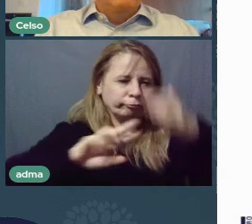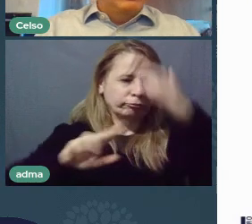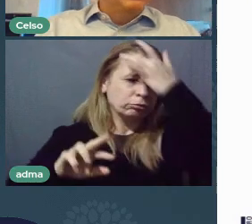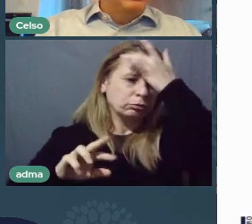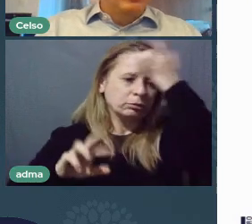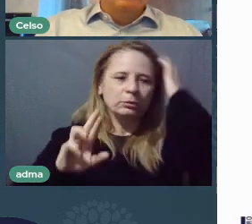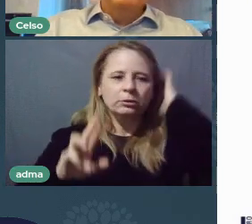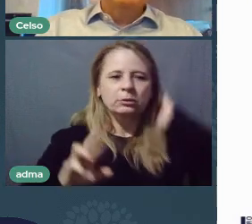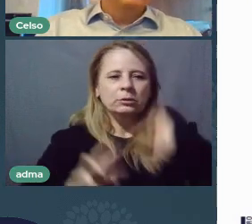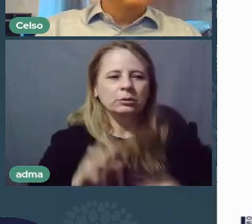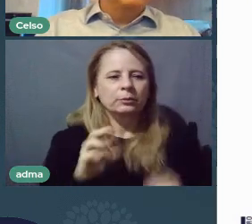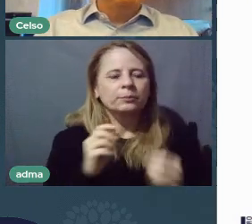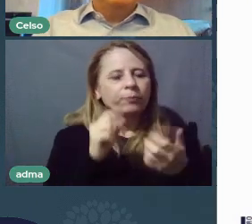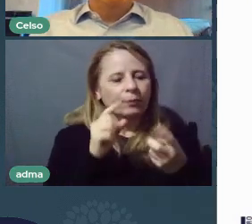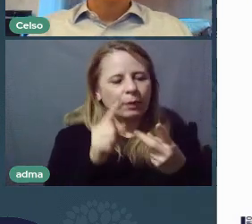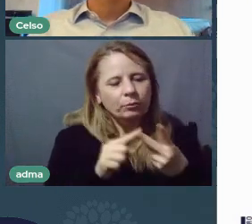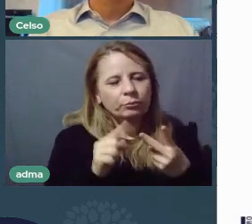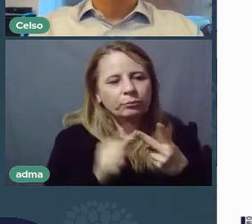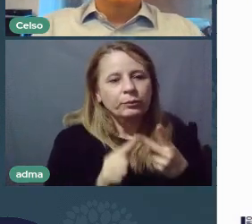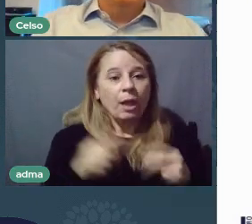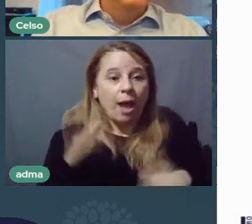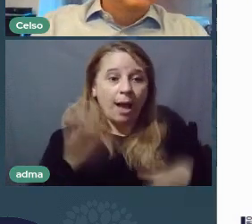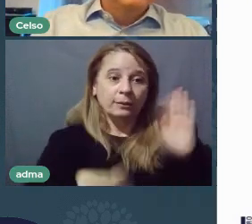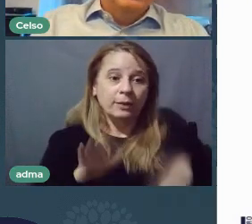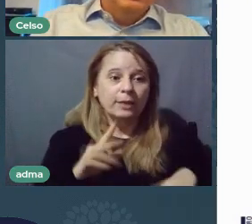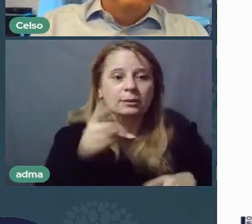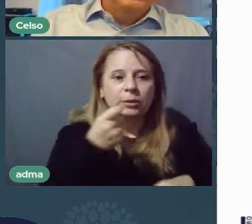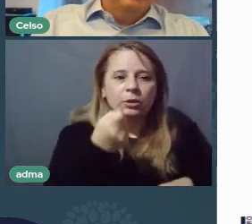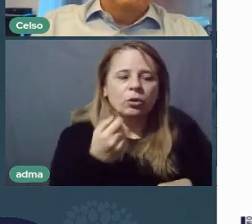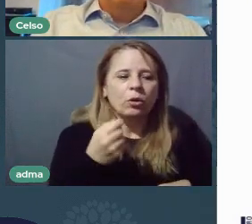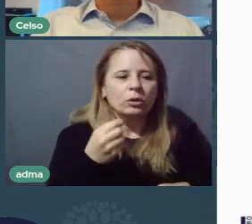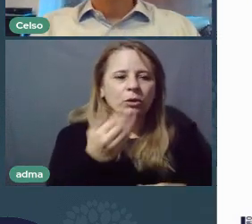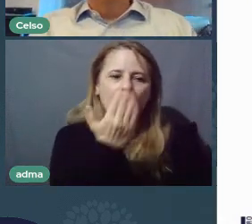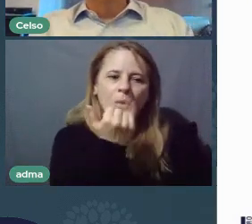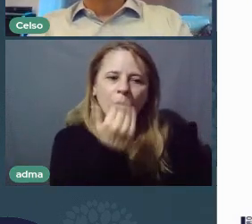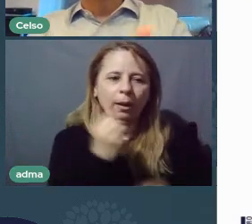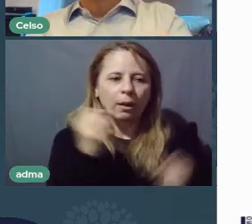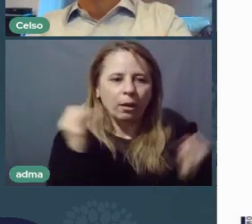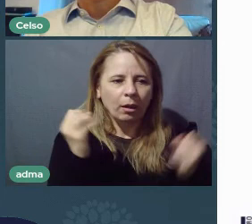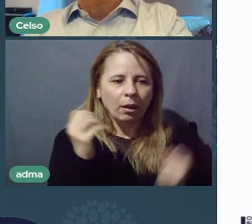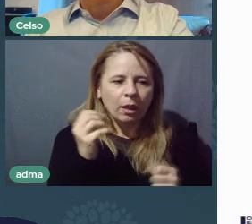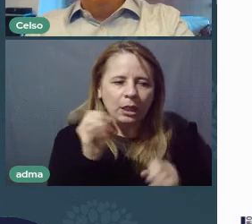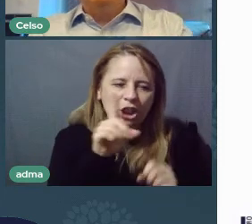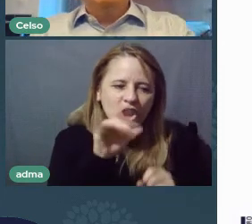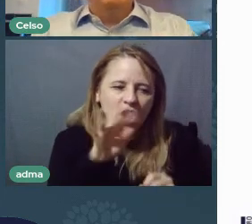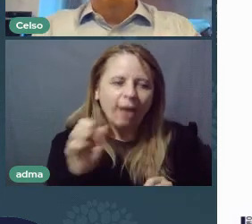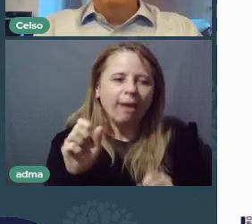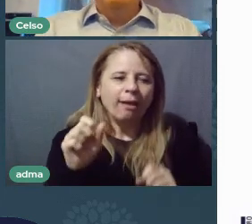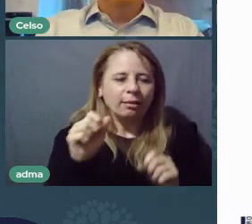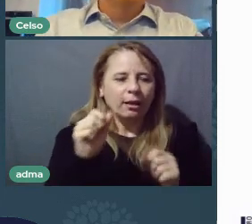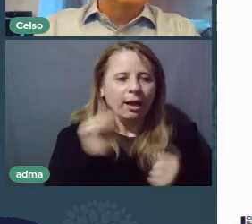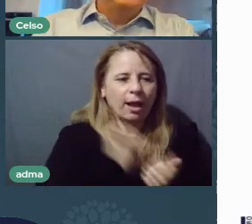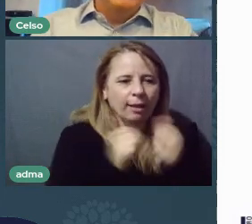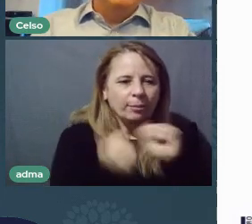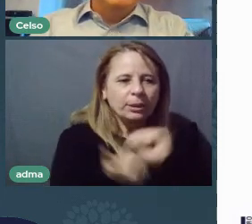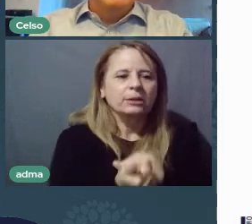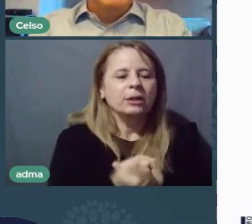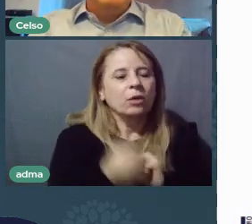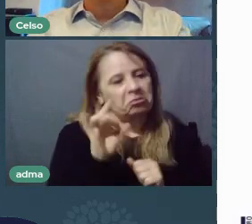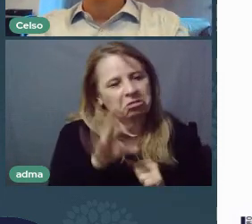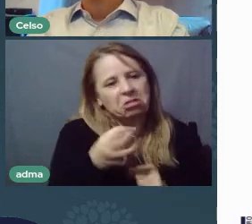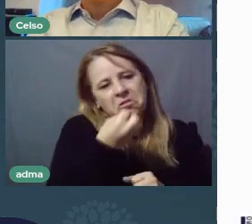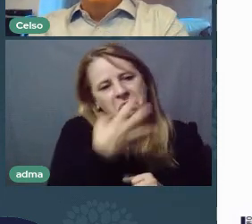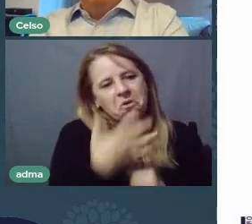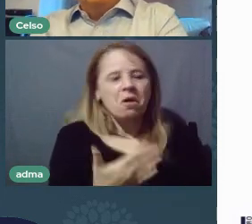pode precisar mais, algumas pessoas podem precisar mais de um suporte psicológico, outras talvez readequar um pouco mais a sua dieta